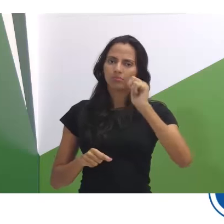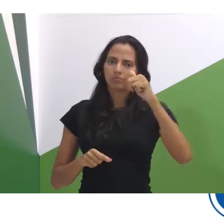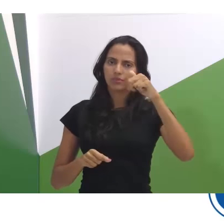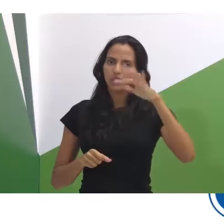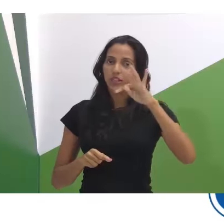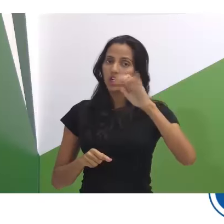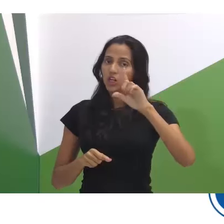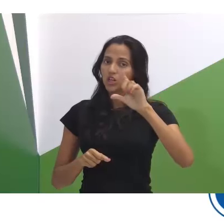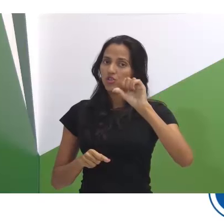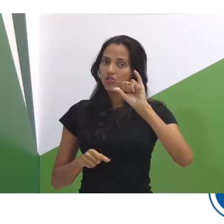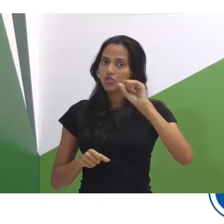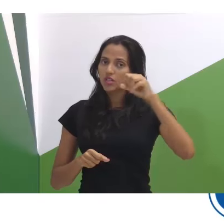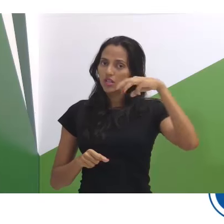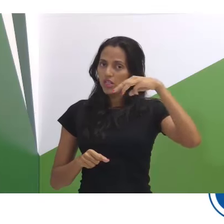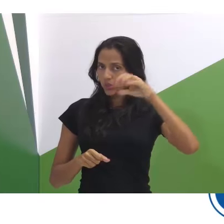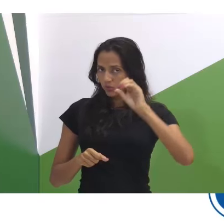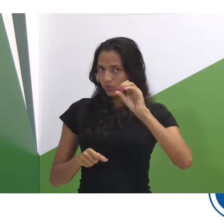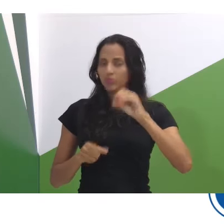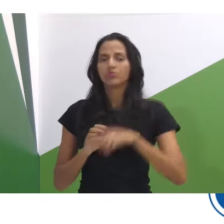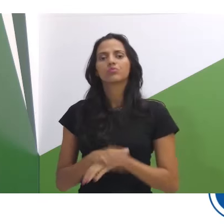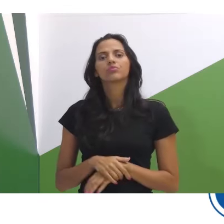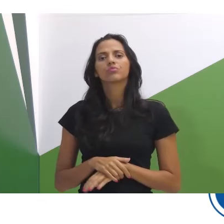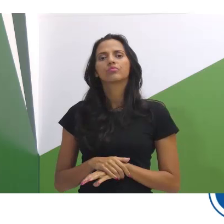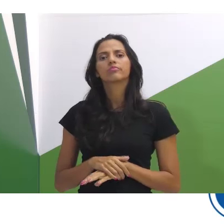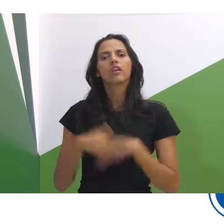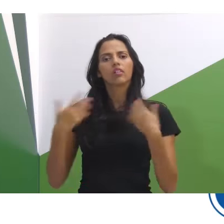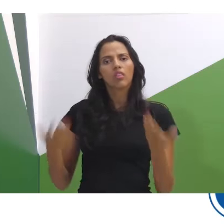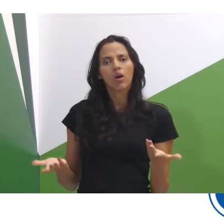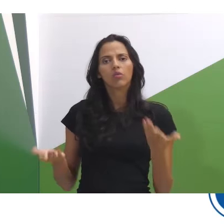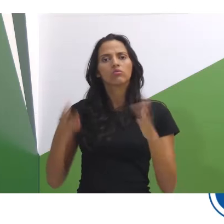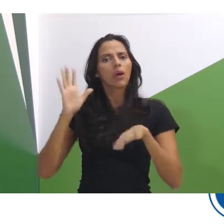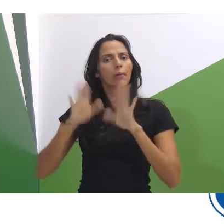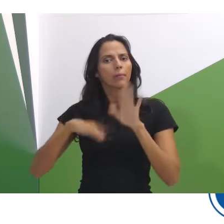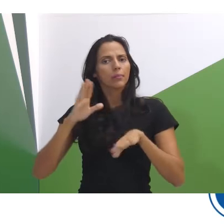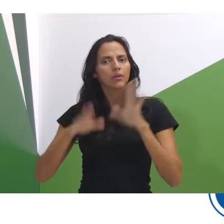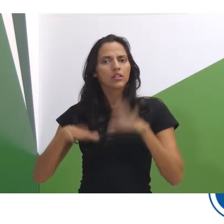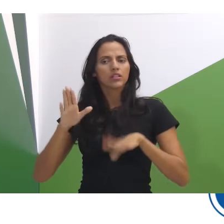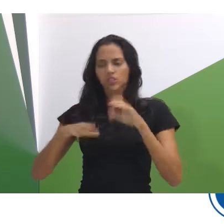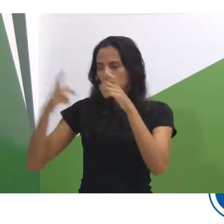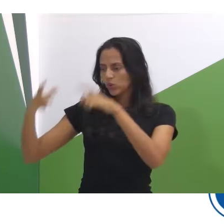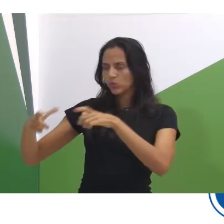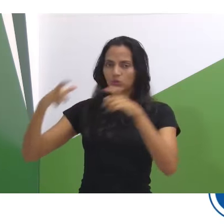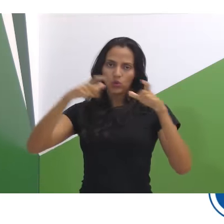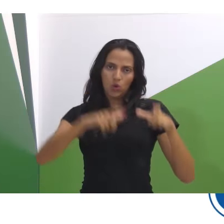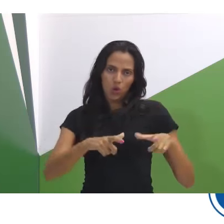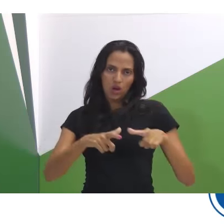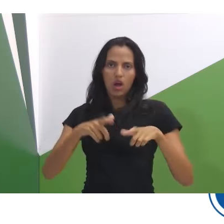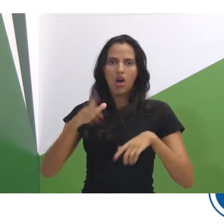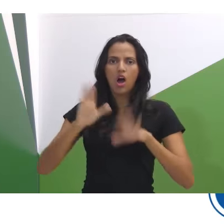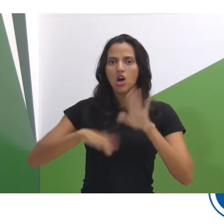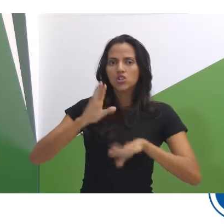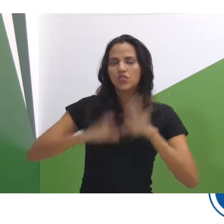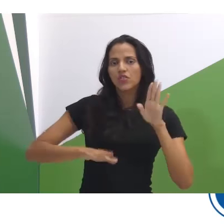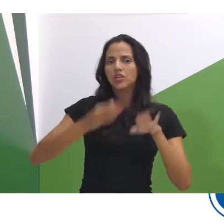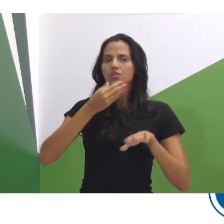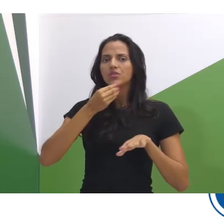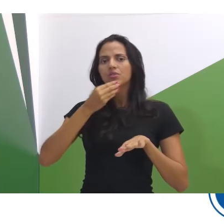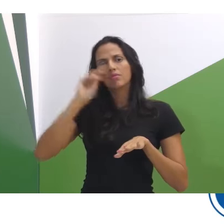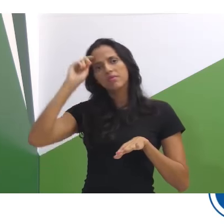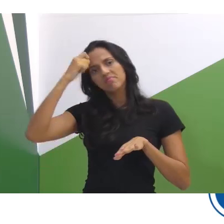Bom Dependendo da localidade Os escravos poderiam Ser bem tratados E bem recebidos Por seus senhores Ou serem